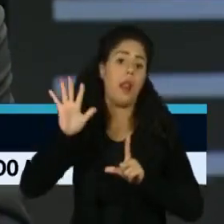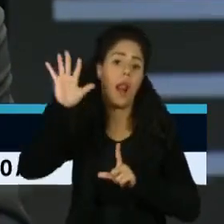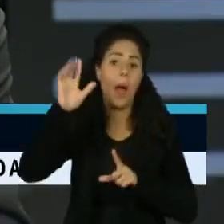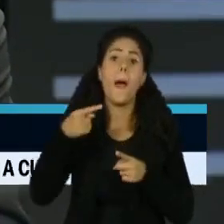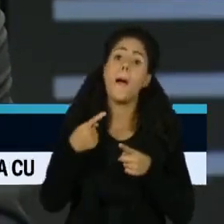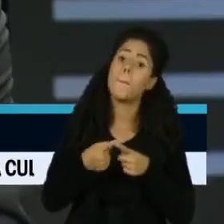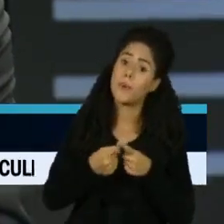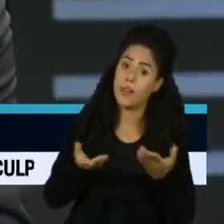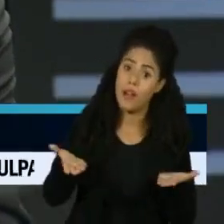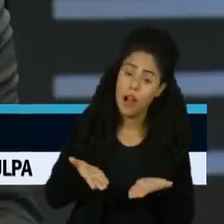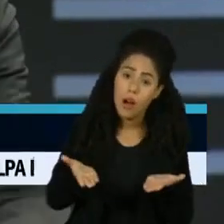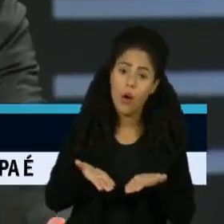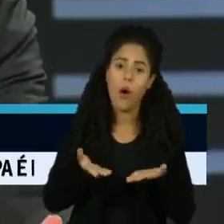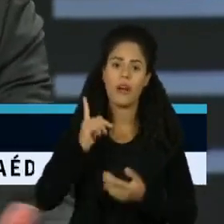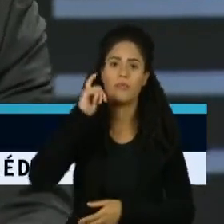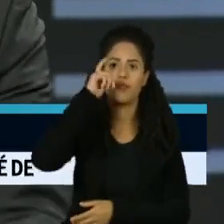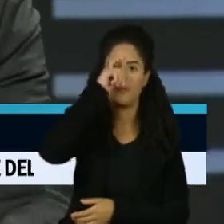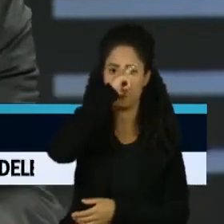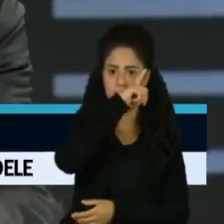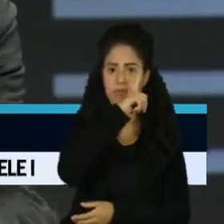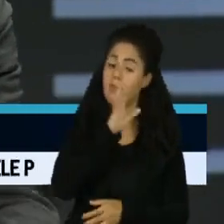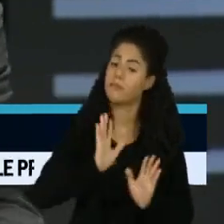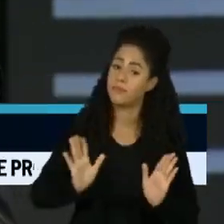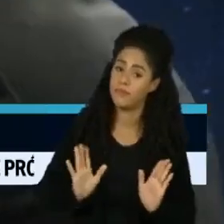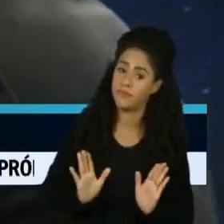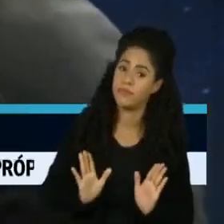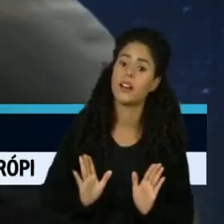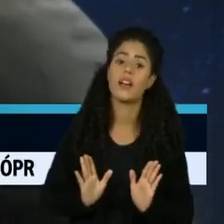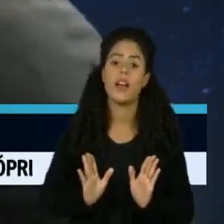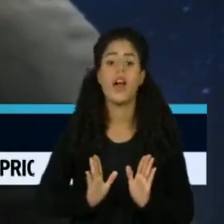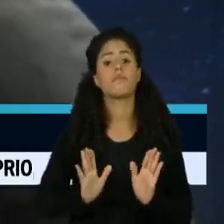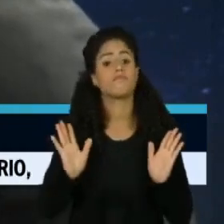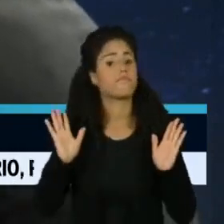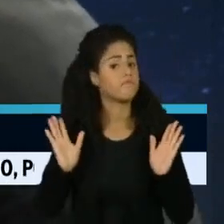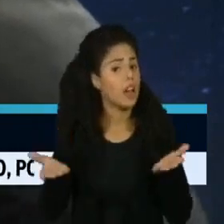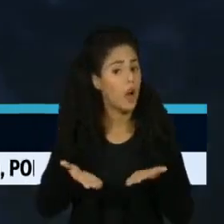quem deixou um pouco mais na bolsa, etc., está lá estimando o que aconteceu agora, né?